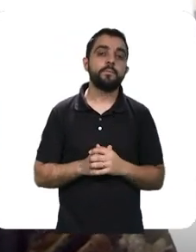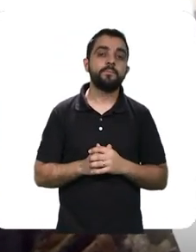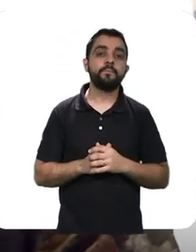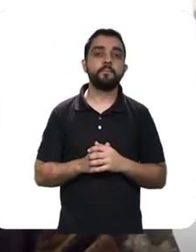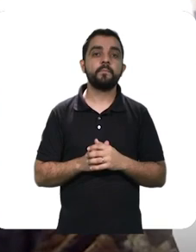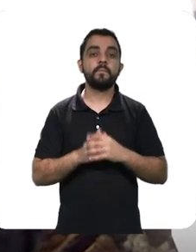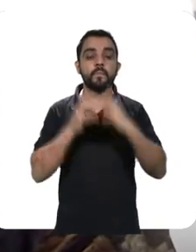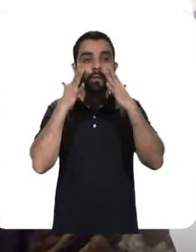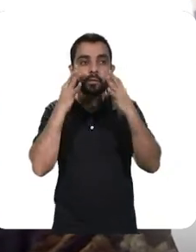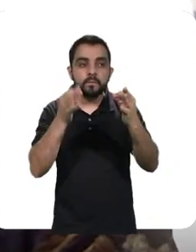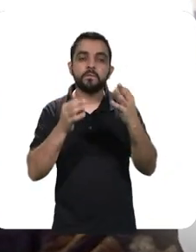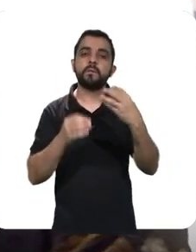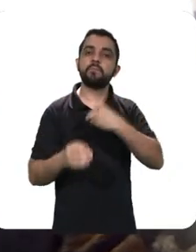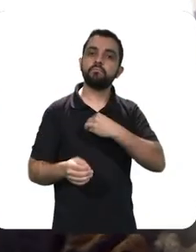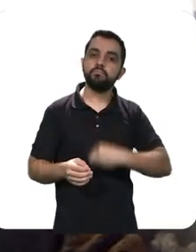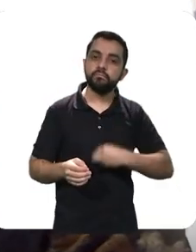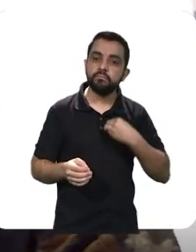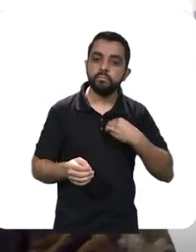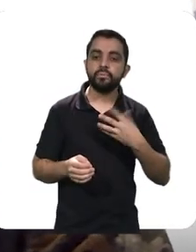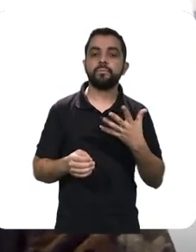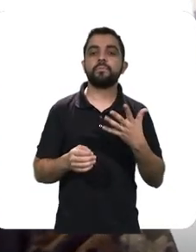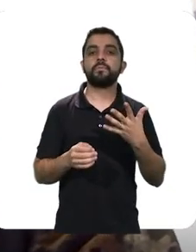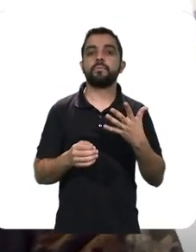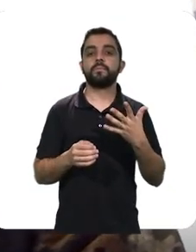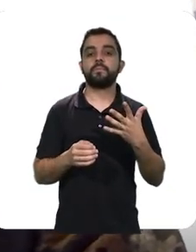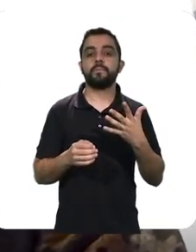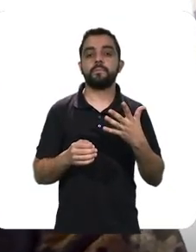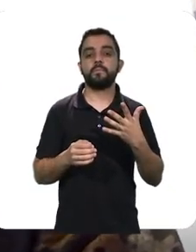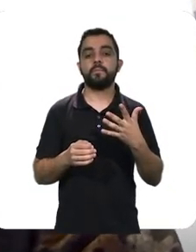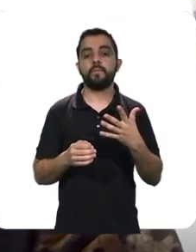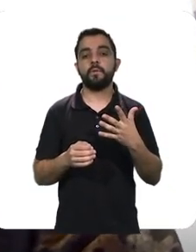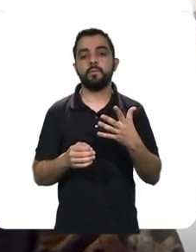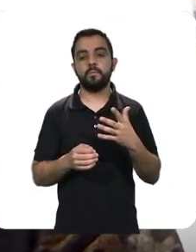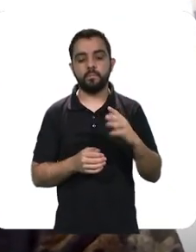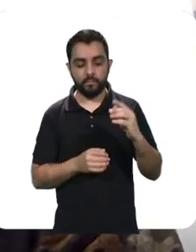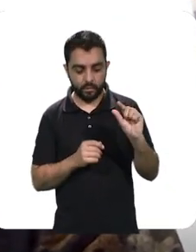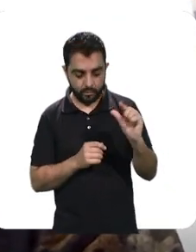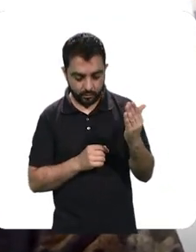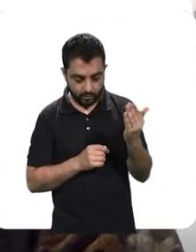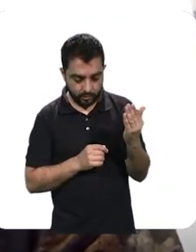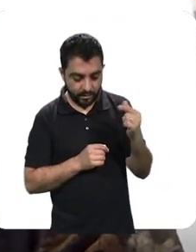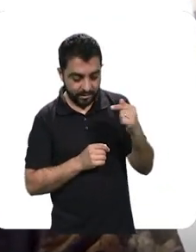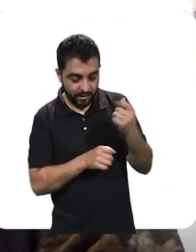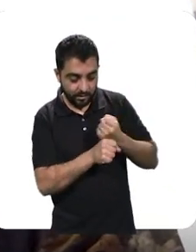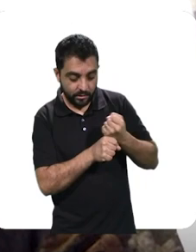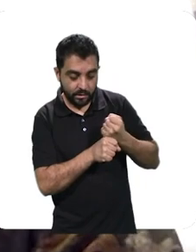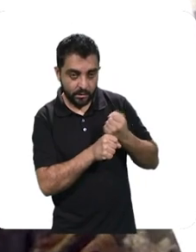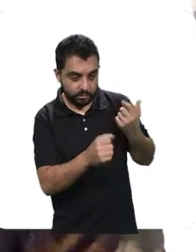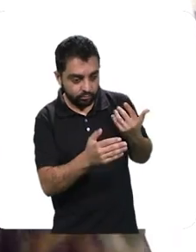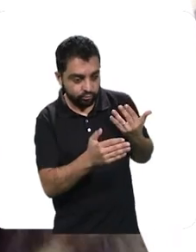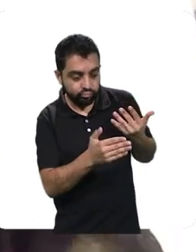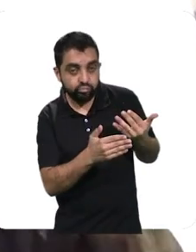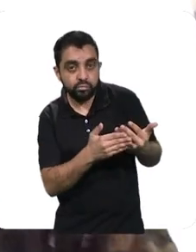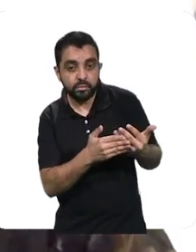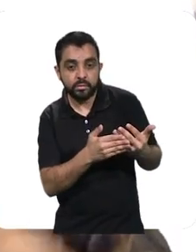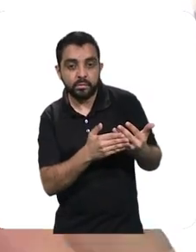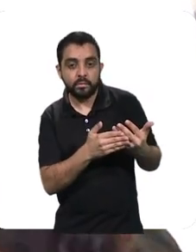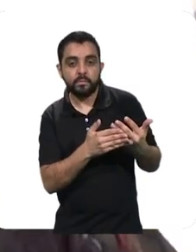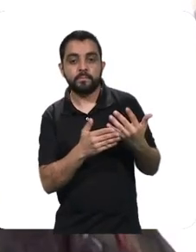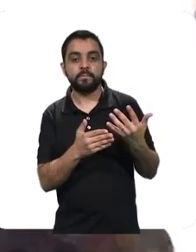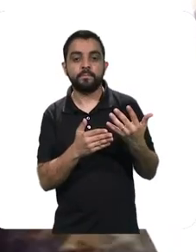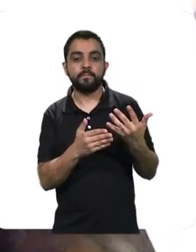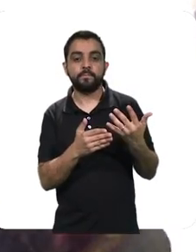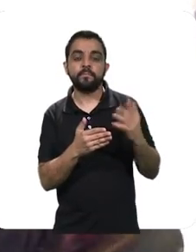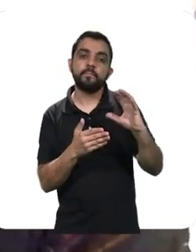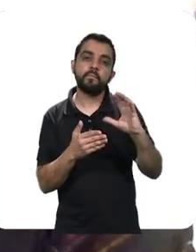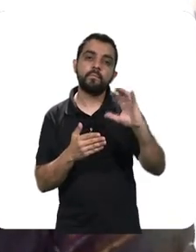primária, mas principalmente nos últimos 7 anos, a gente viu uma